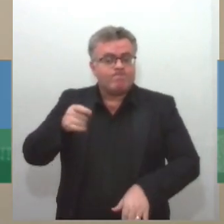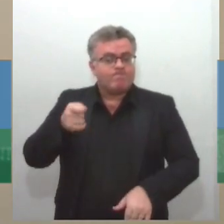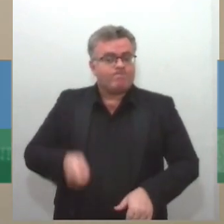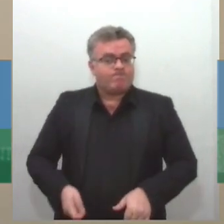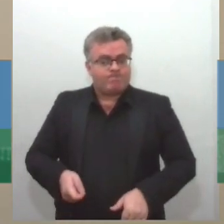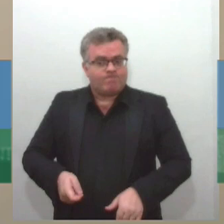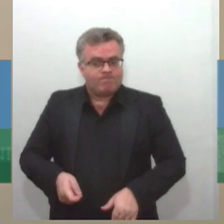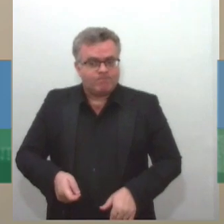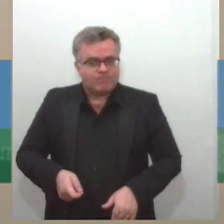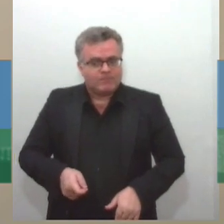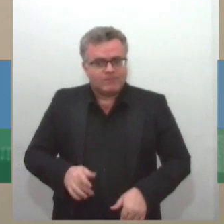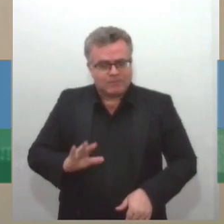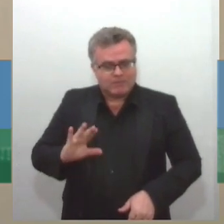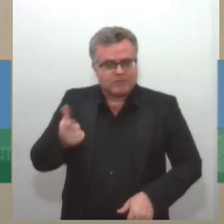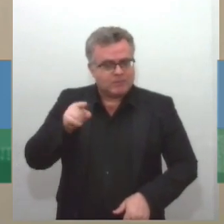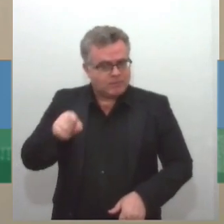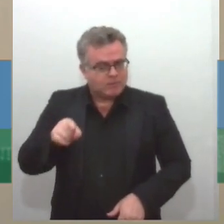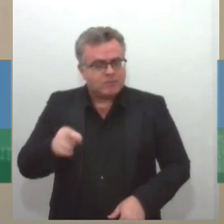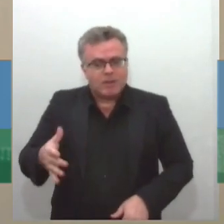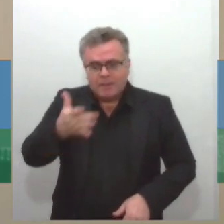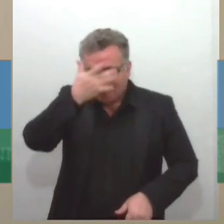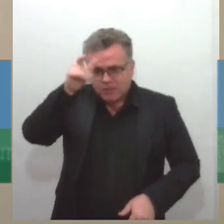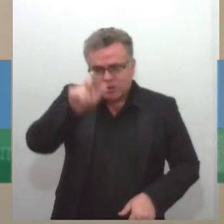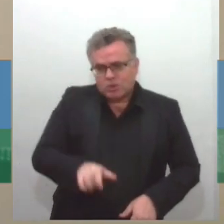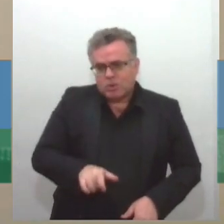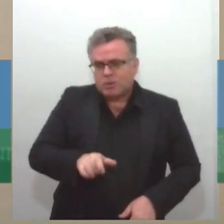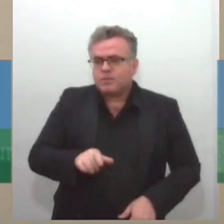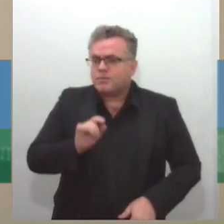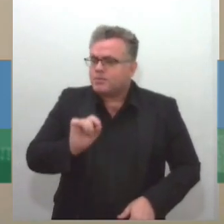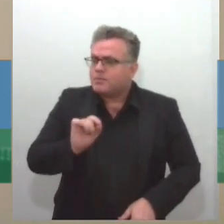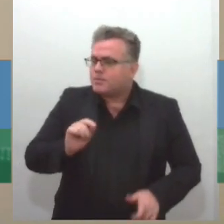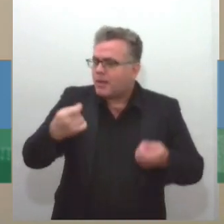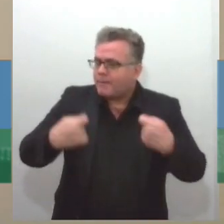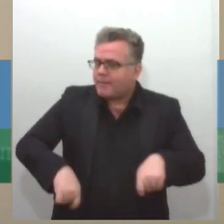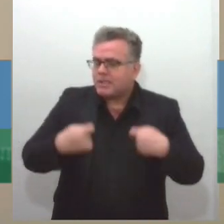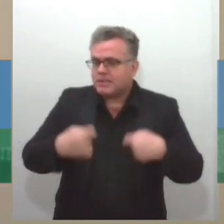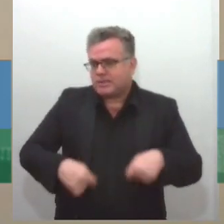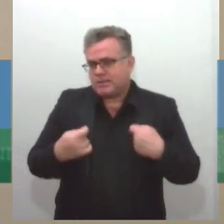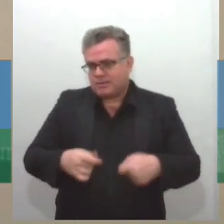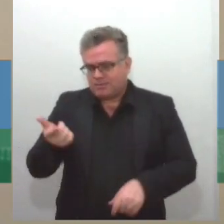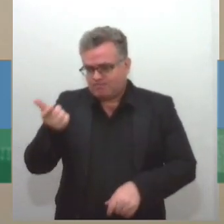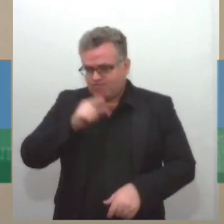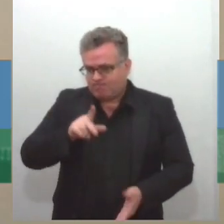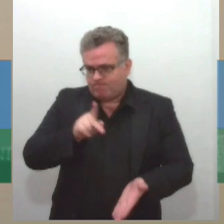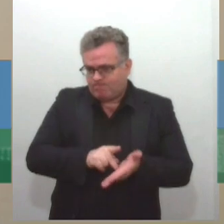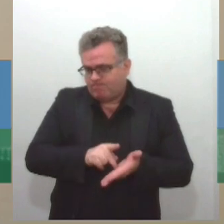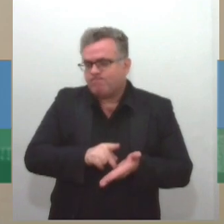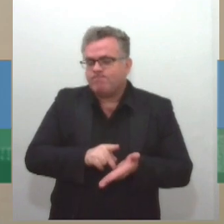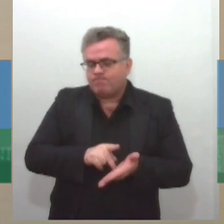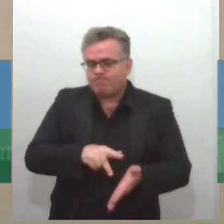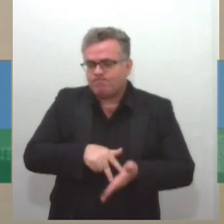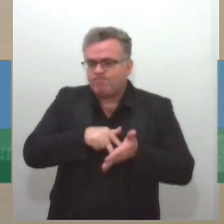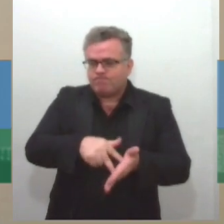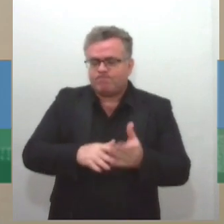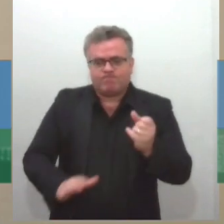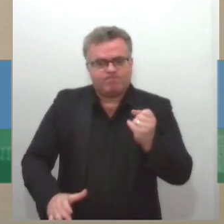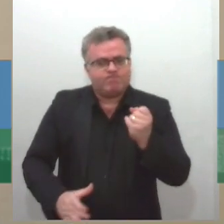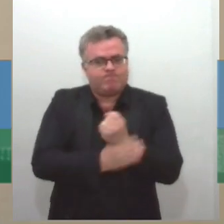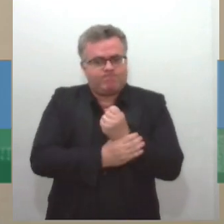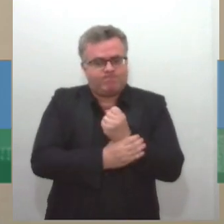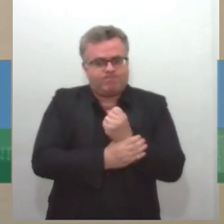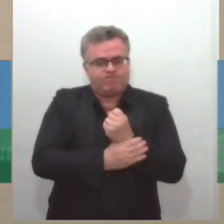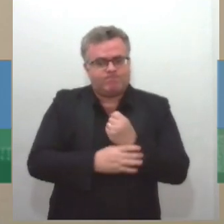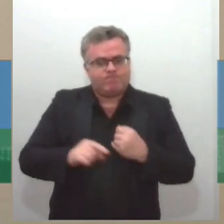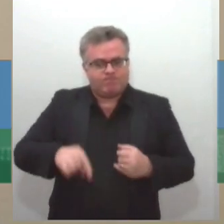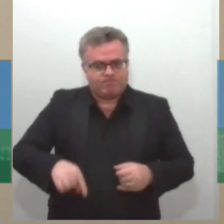pessoas, cidadãos, que precisam da proteção do ente municipal. Então, eu